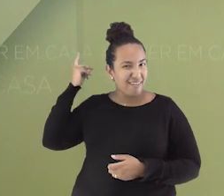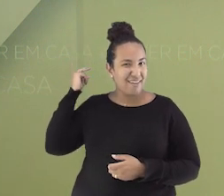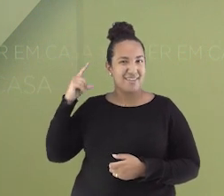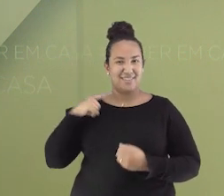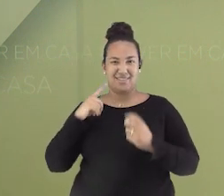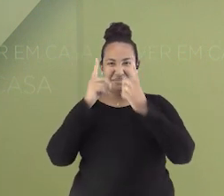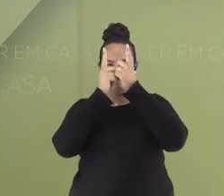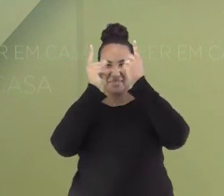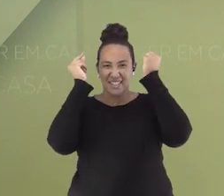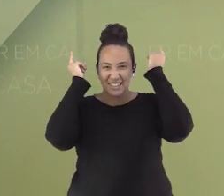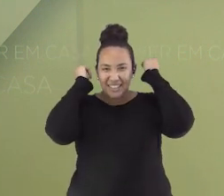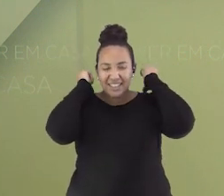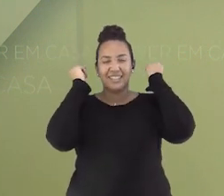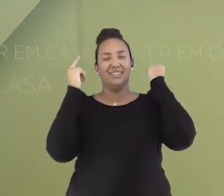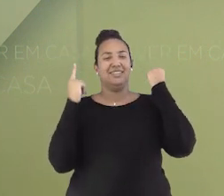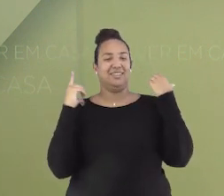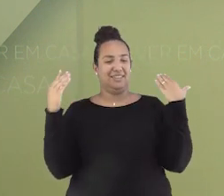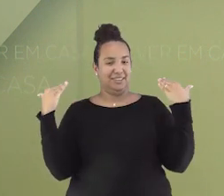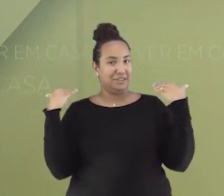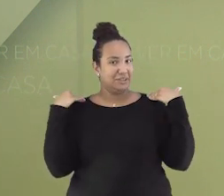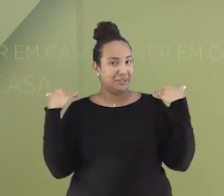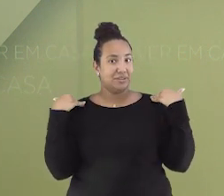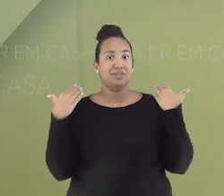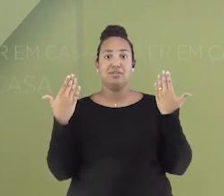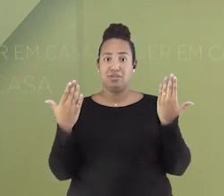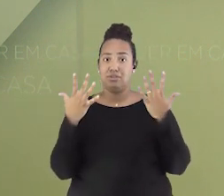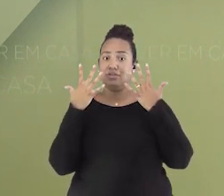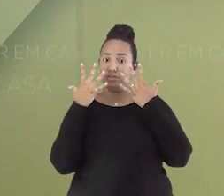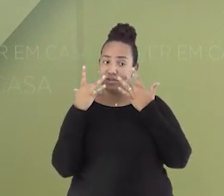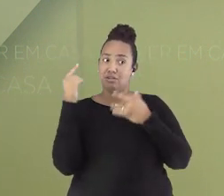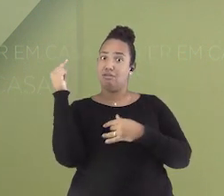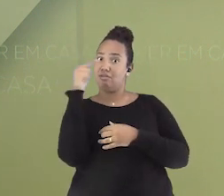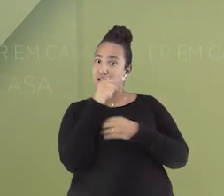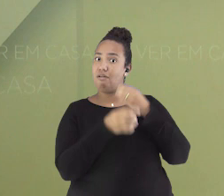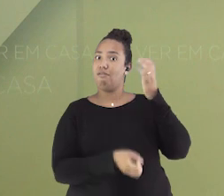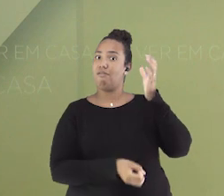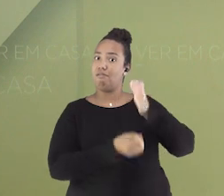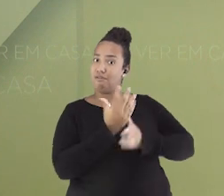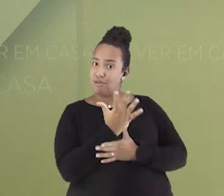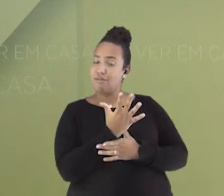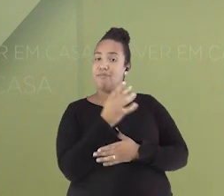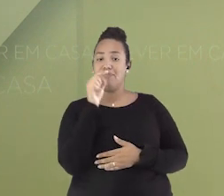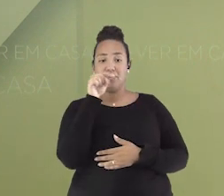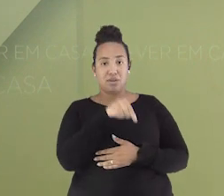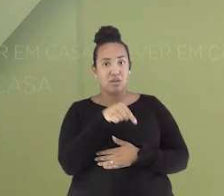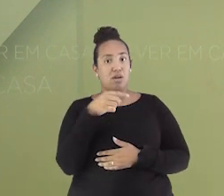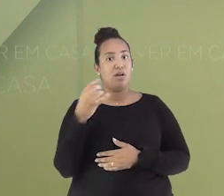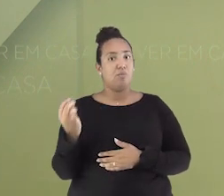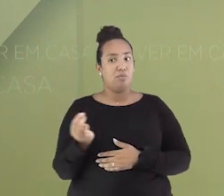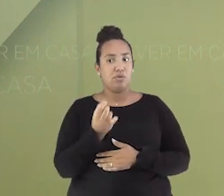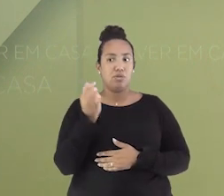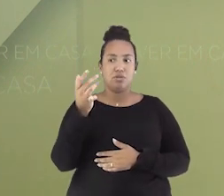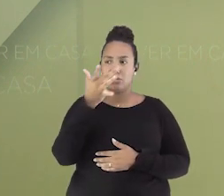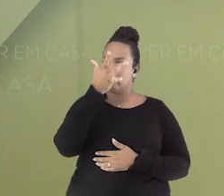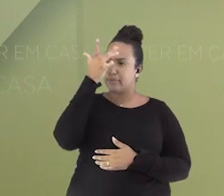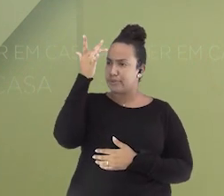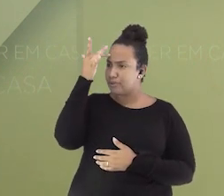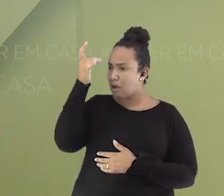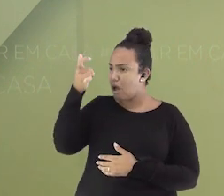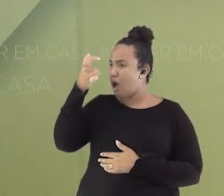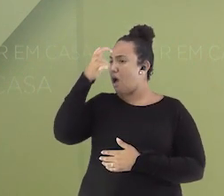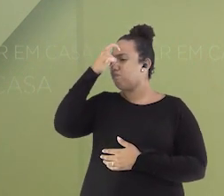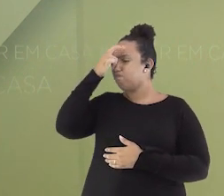cedo? Platão, Aristóteles? Pois bem, o teatro surgiu lá e era encarado como um forte instrumento de